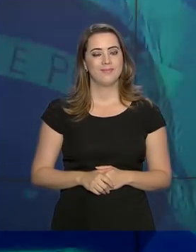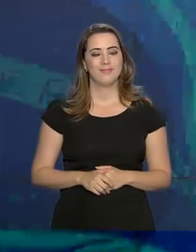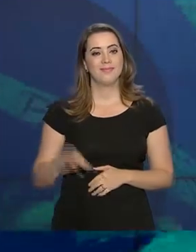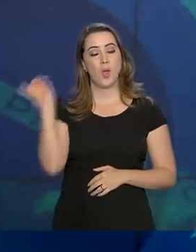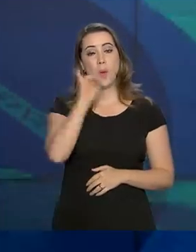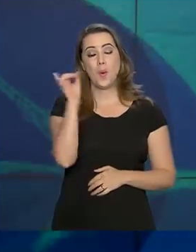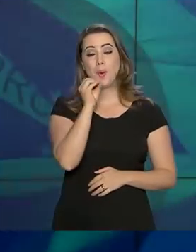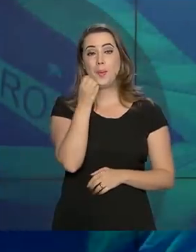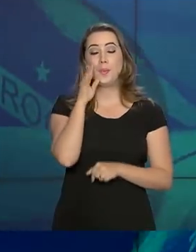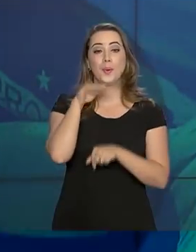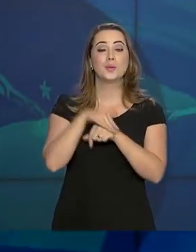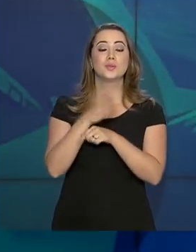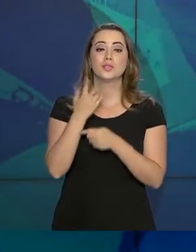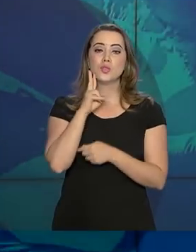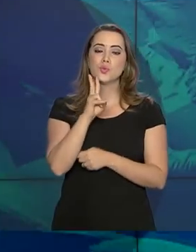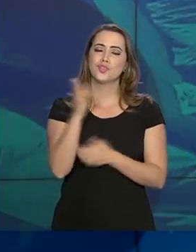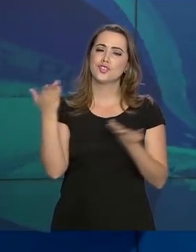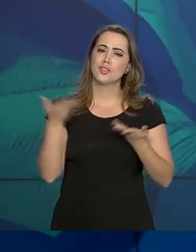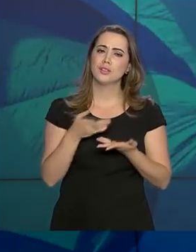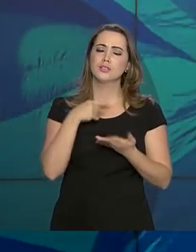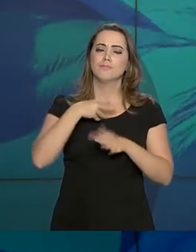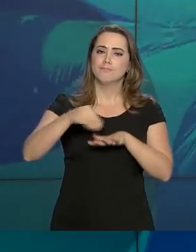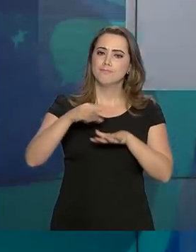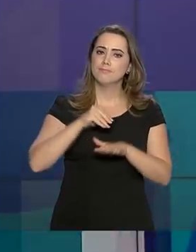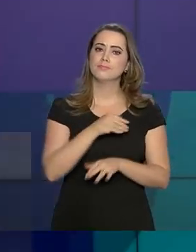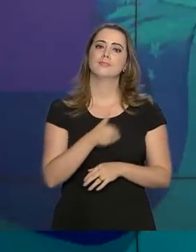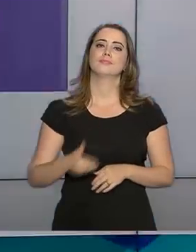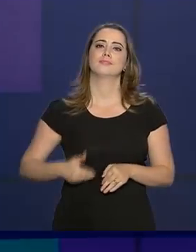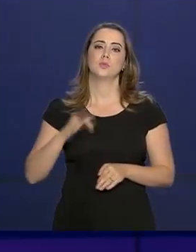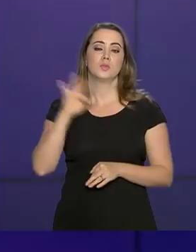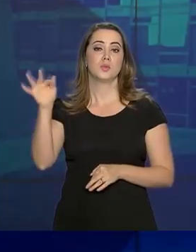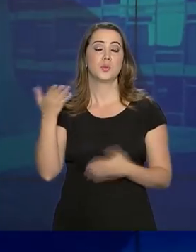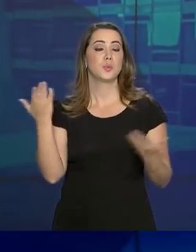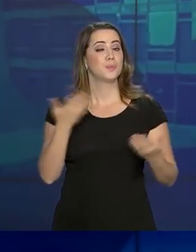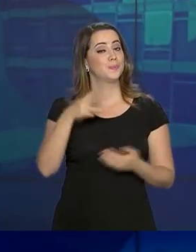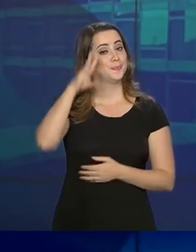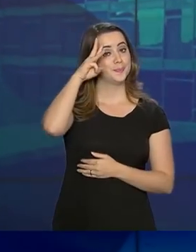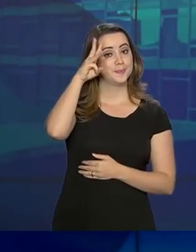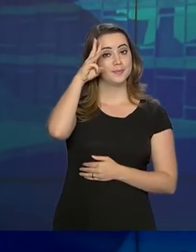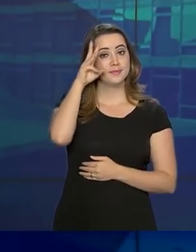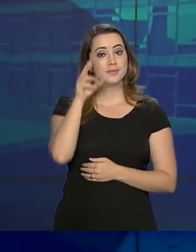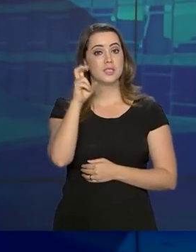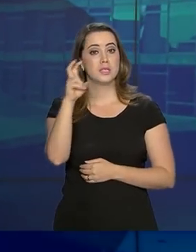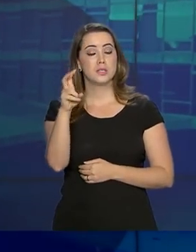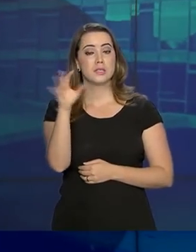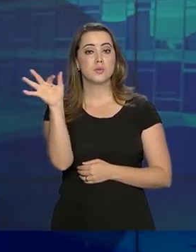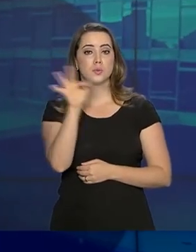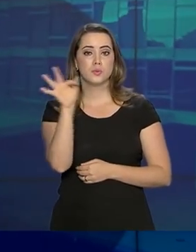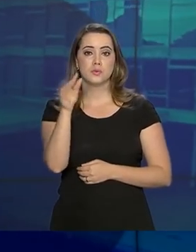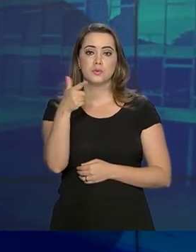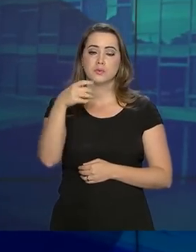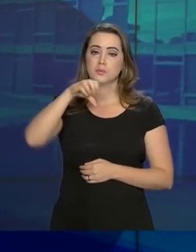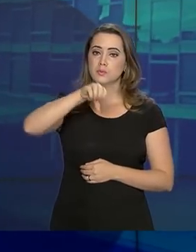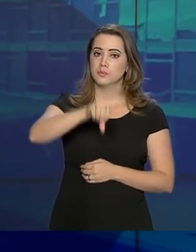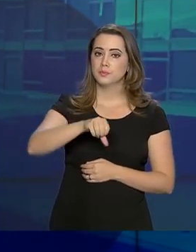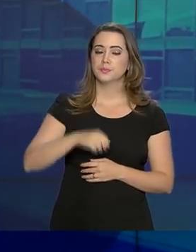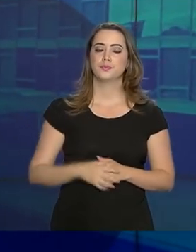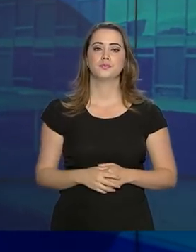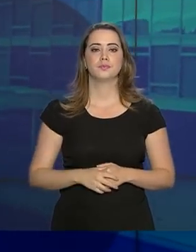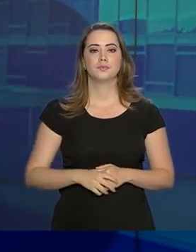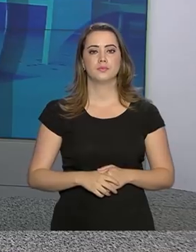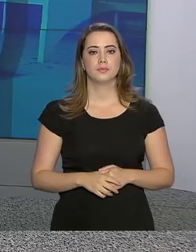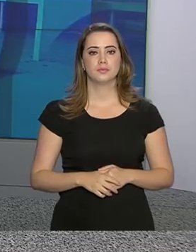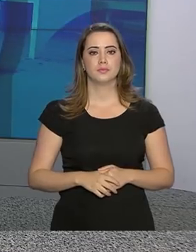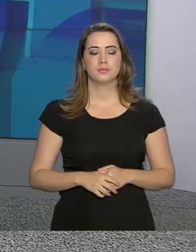Olá, boa noite. Acompanhe com a gente as notícias do governo federal desta terça-feira, 5 de fevereiro de 2019.